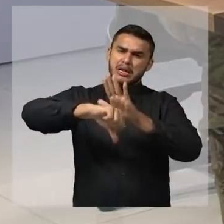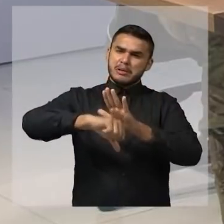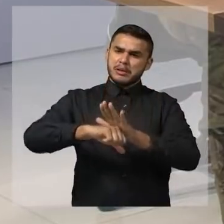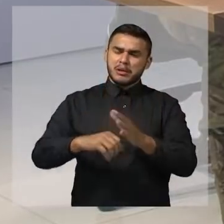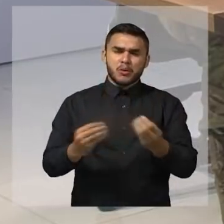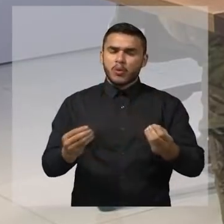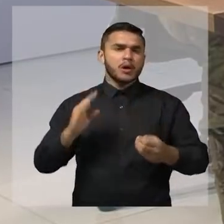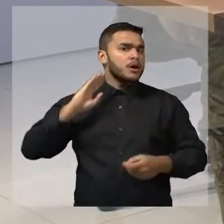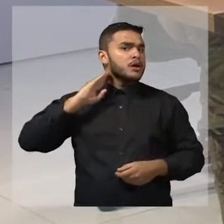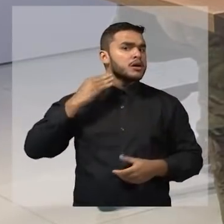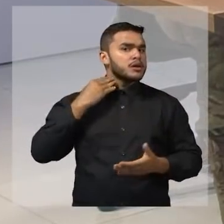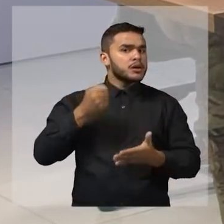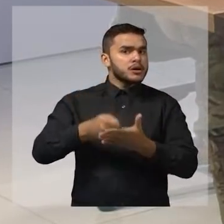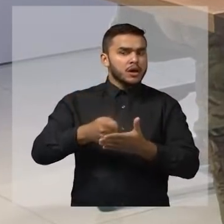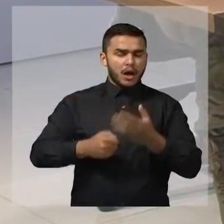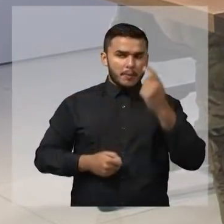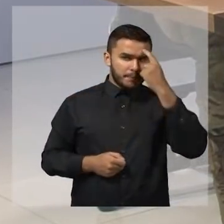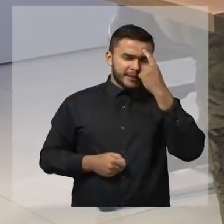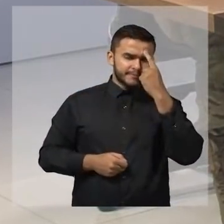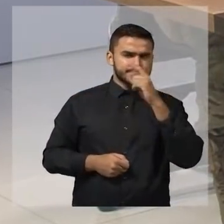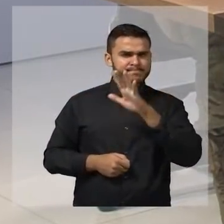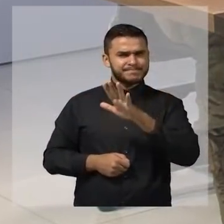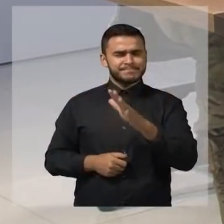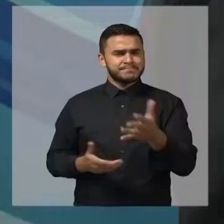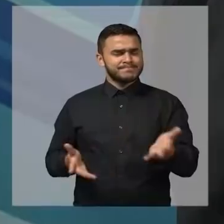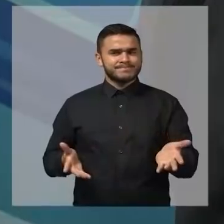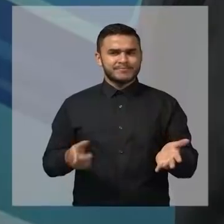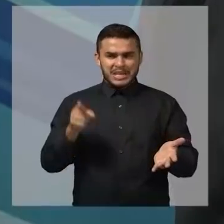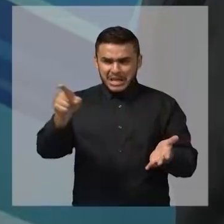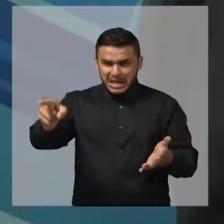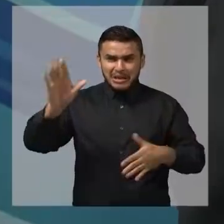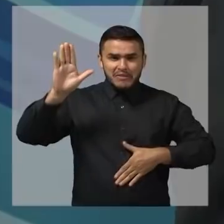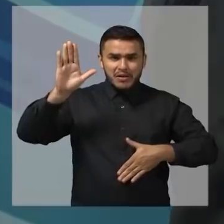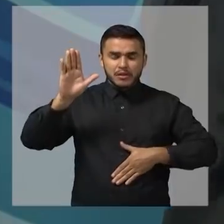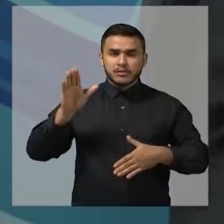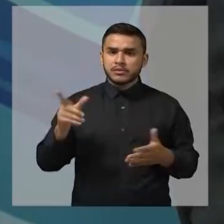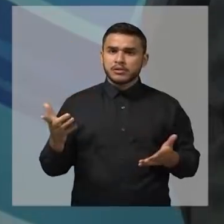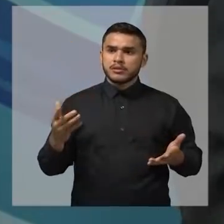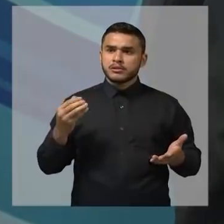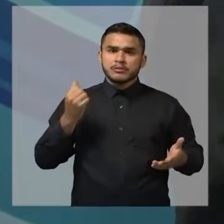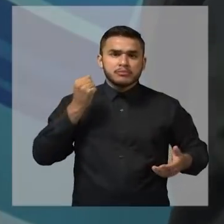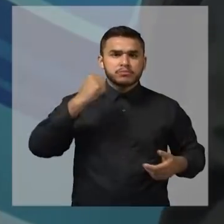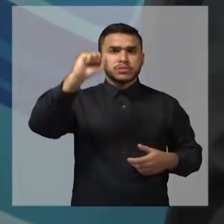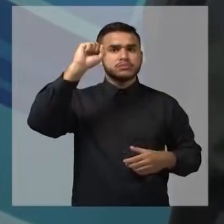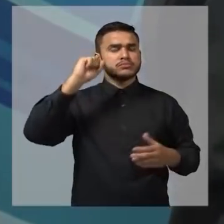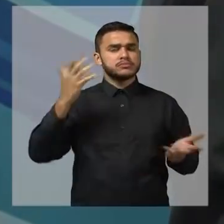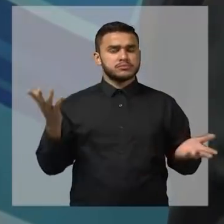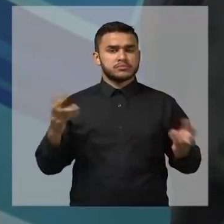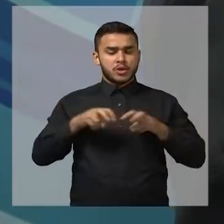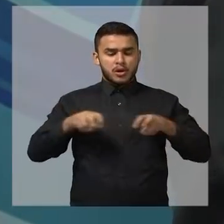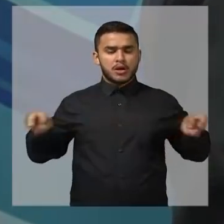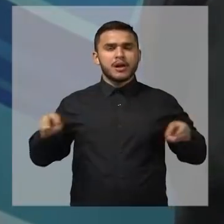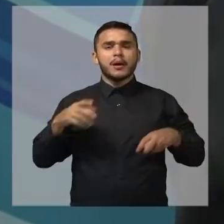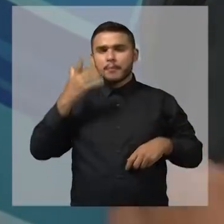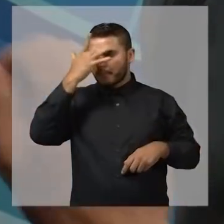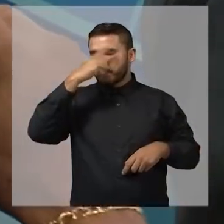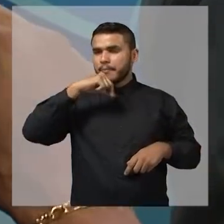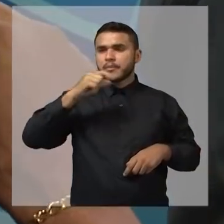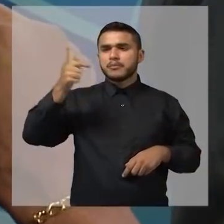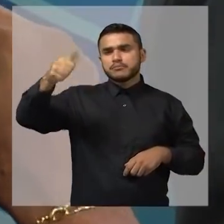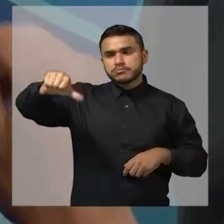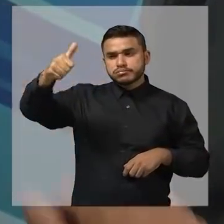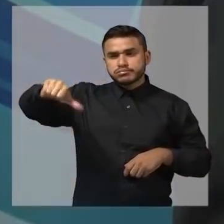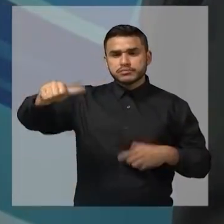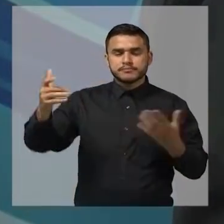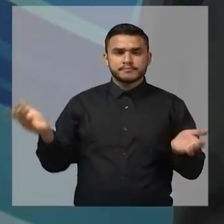juiz não pode considerar. No júri não, o júri, porque o júri ele é soberano. Mas o juiz não pode considerar. Bom, não é só pesar por esse ponto, porque a